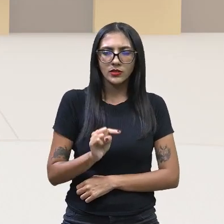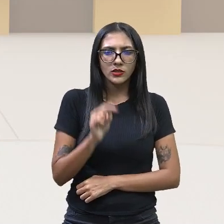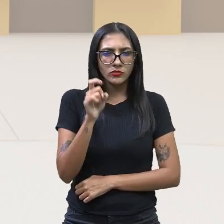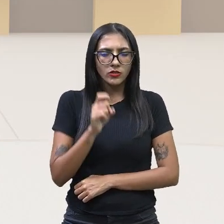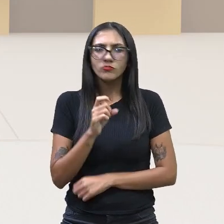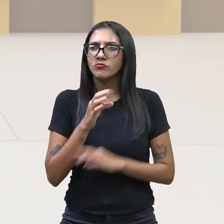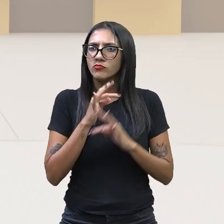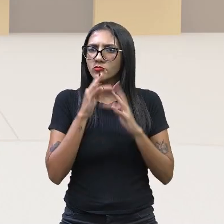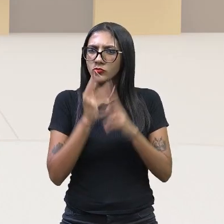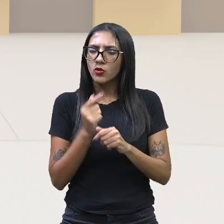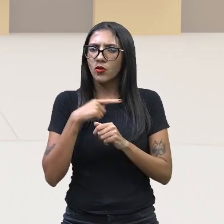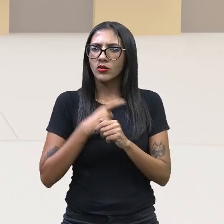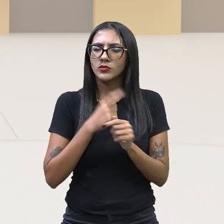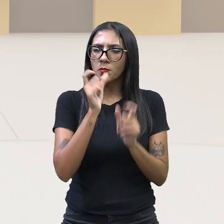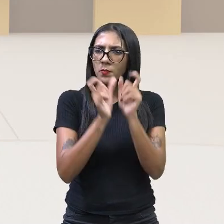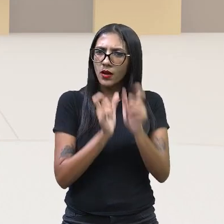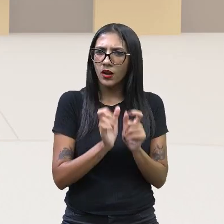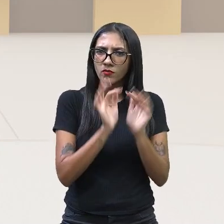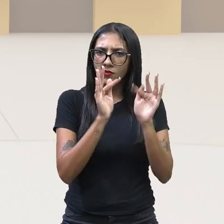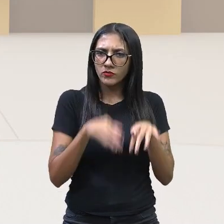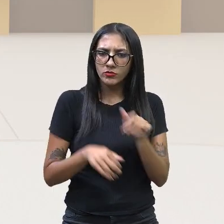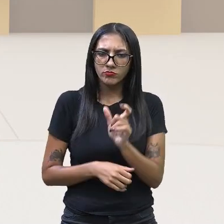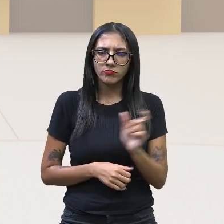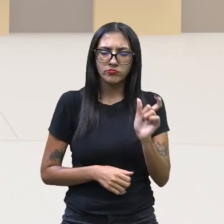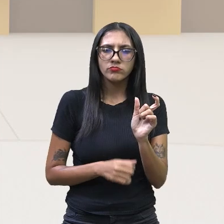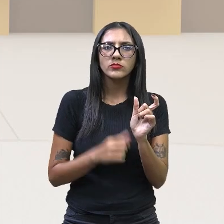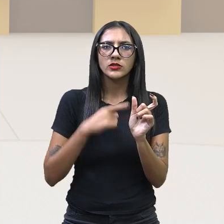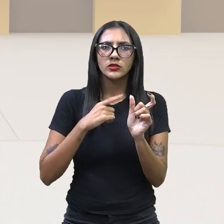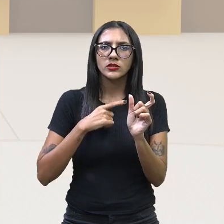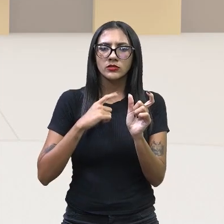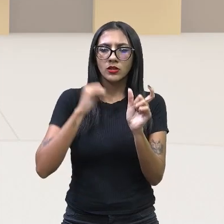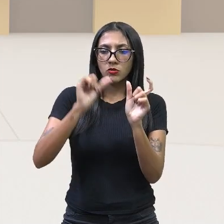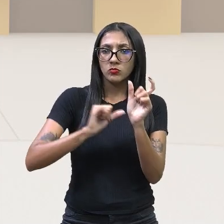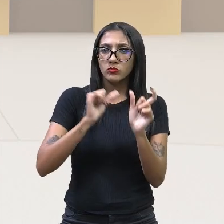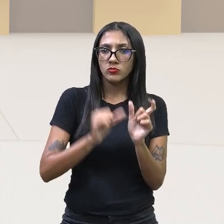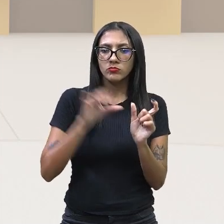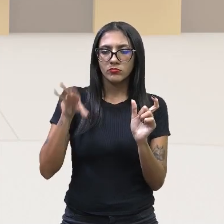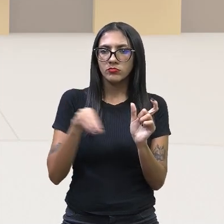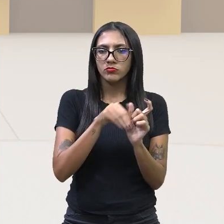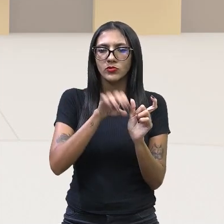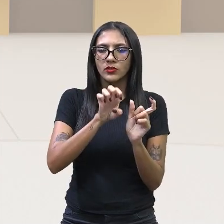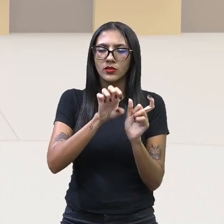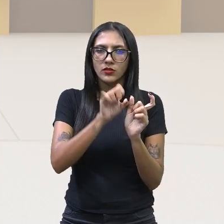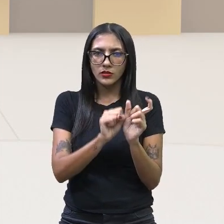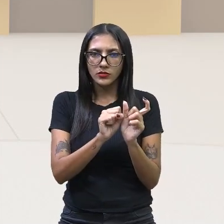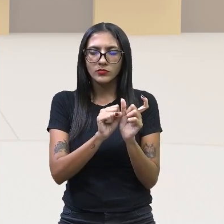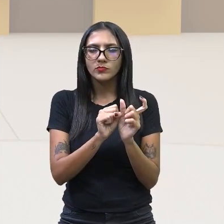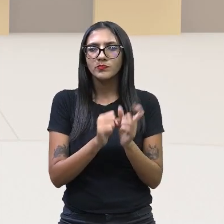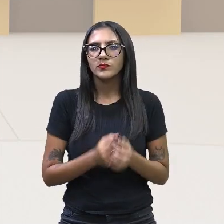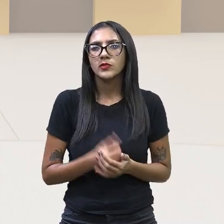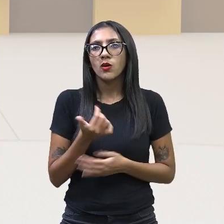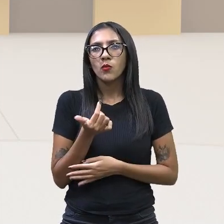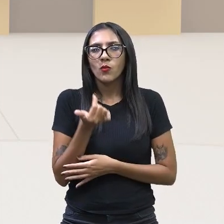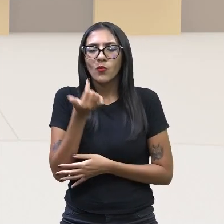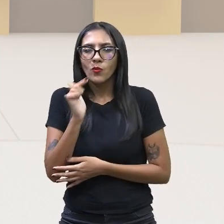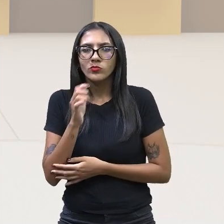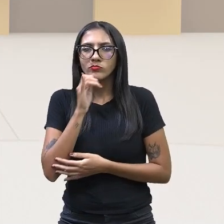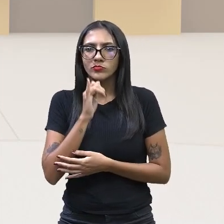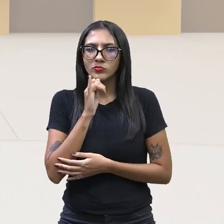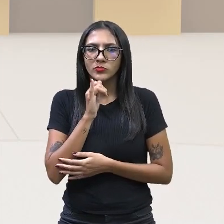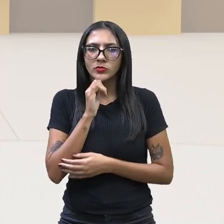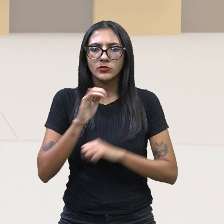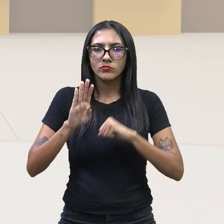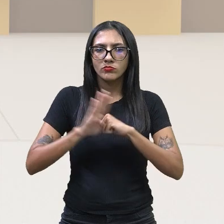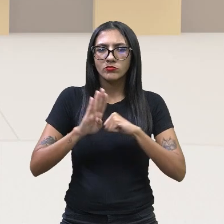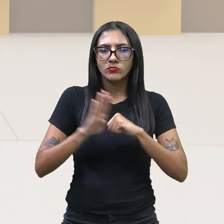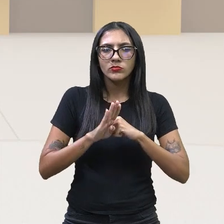essas palavras, substantivos com essa terminação, vai ter a formação de plural com acréscimo de ES. Já os substantivos terminados